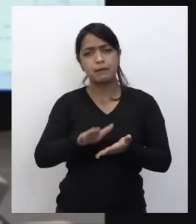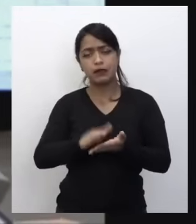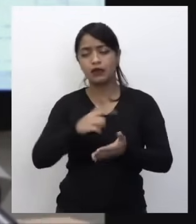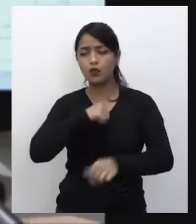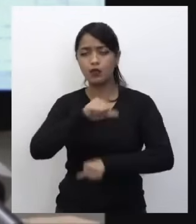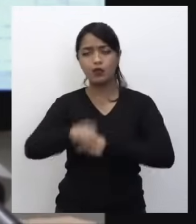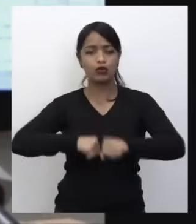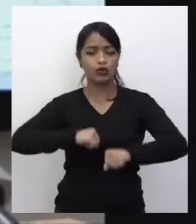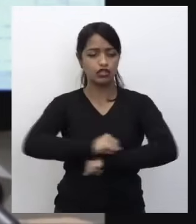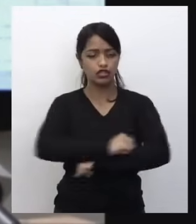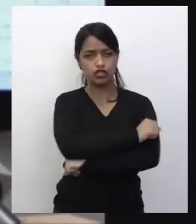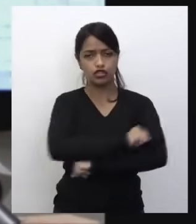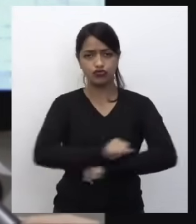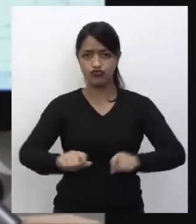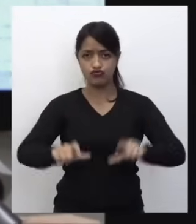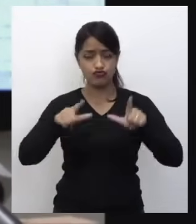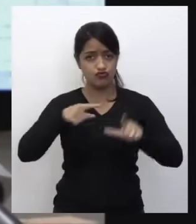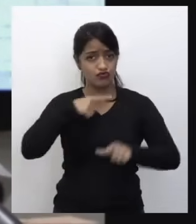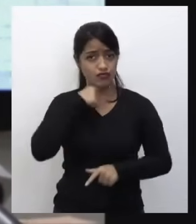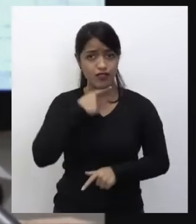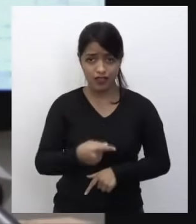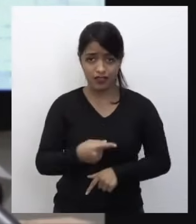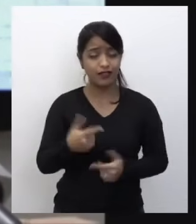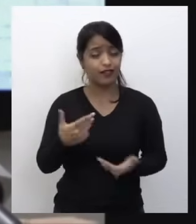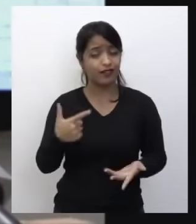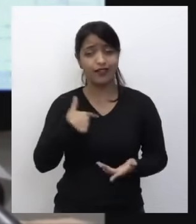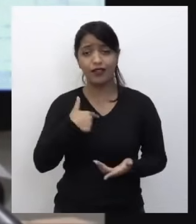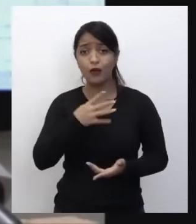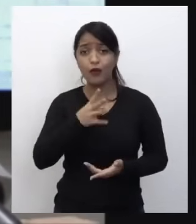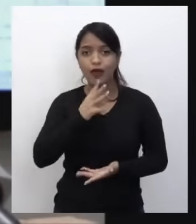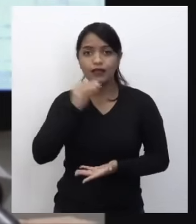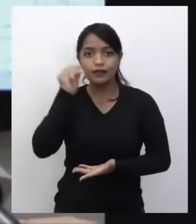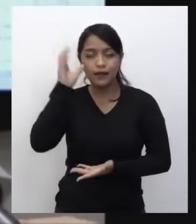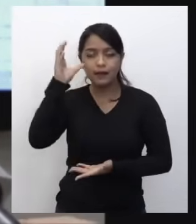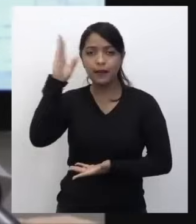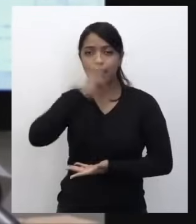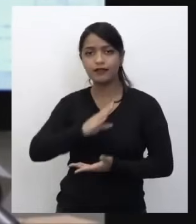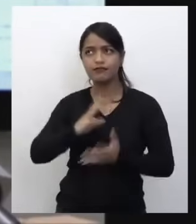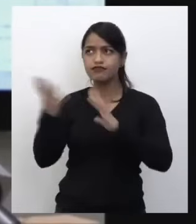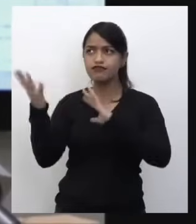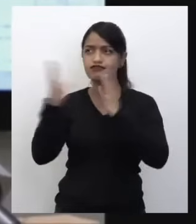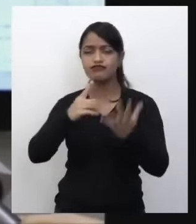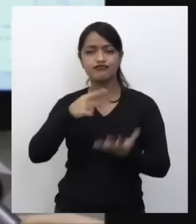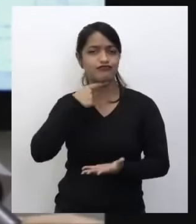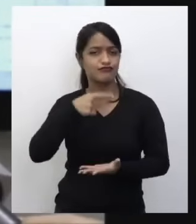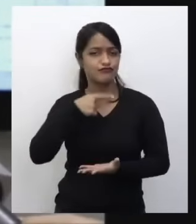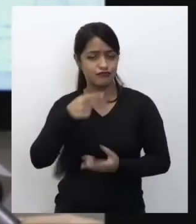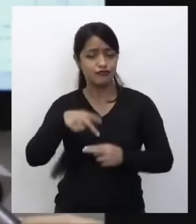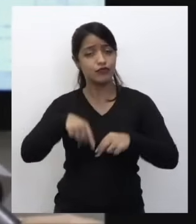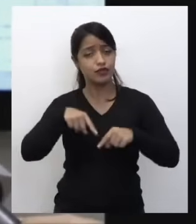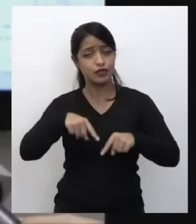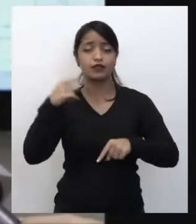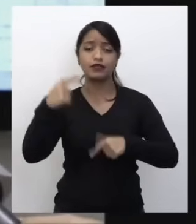científica trabalhar, eu não vou ganhar conhecimentos reais sobre o nosso clima. Então, daí a importância desse